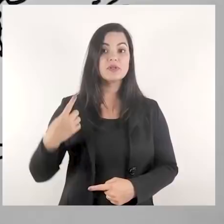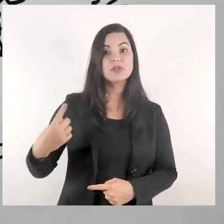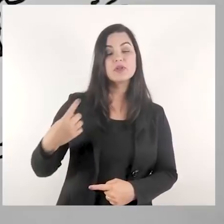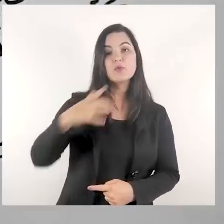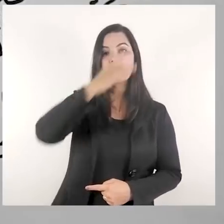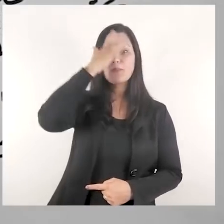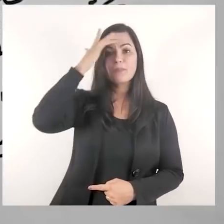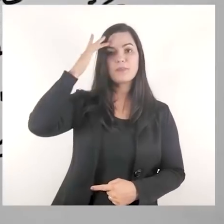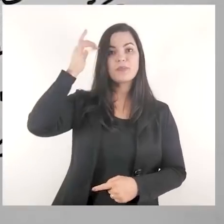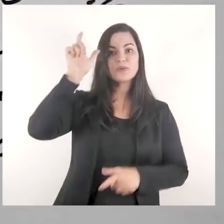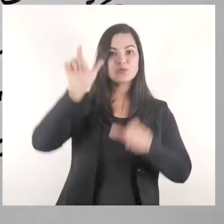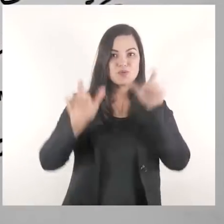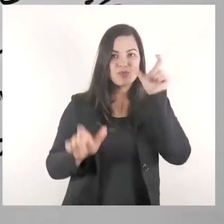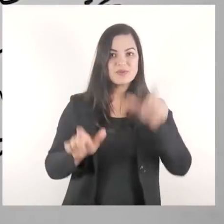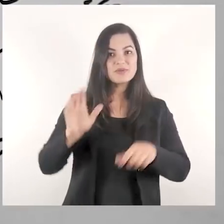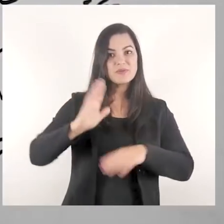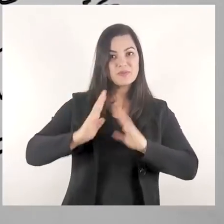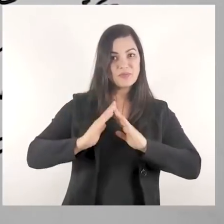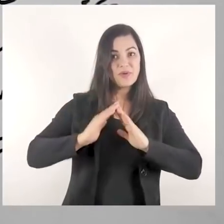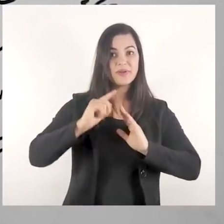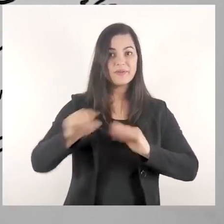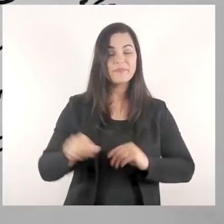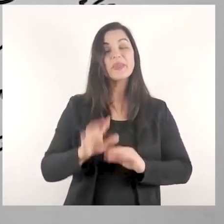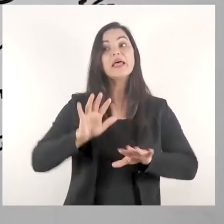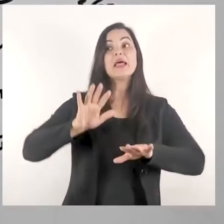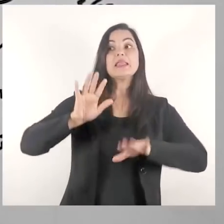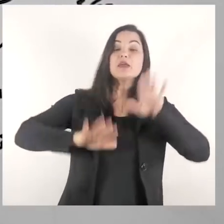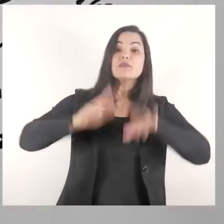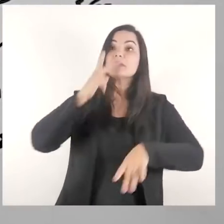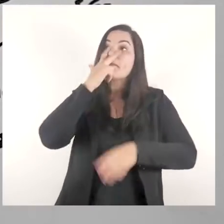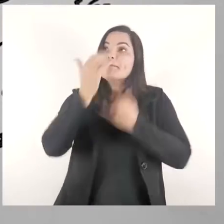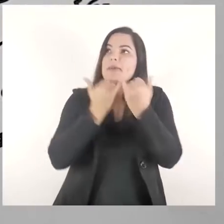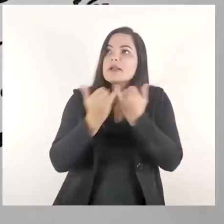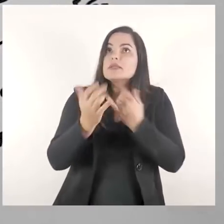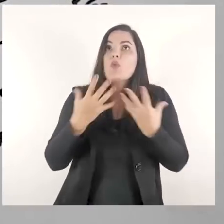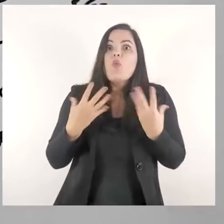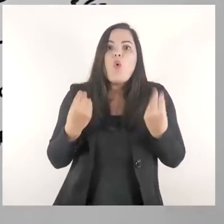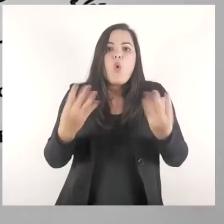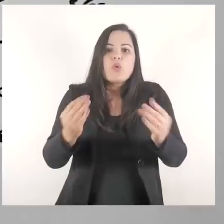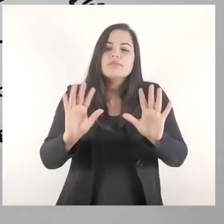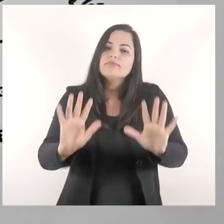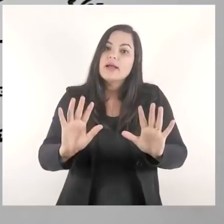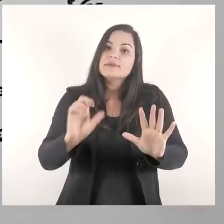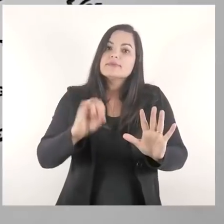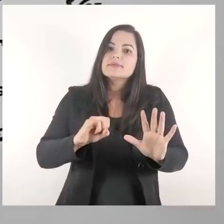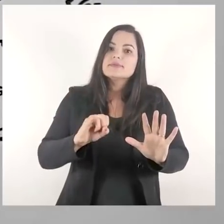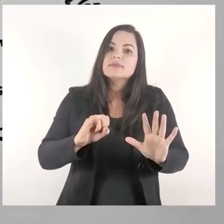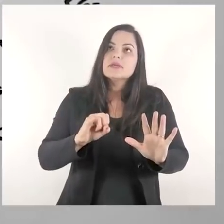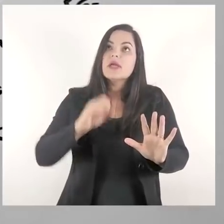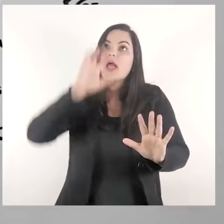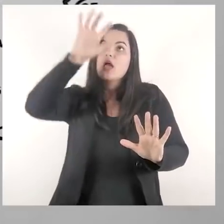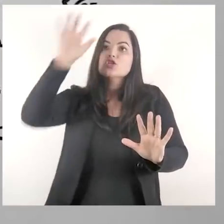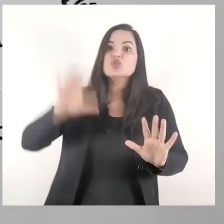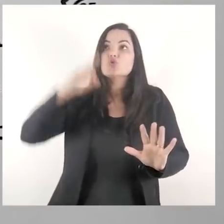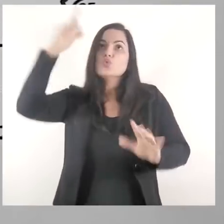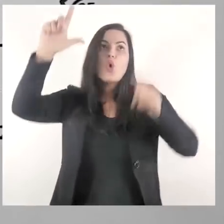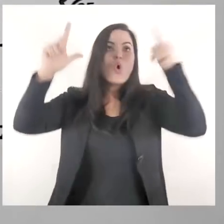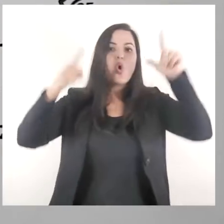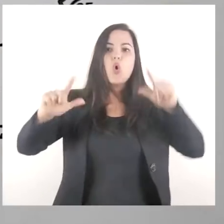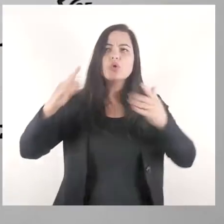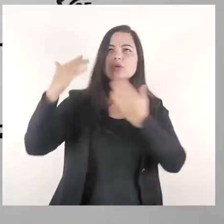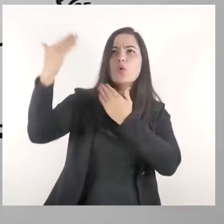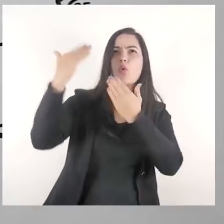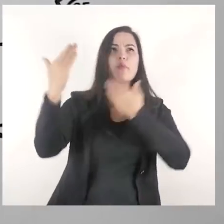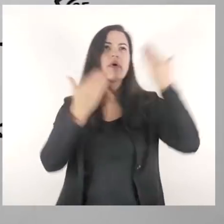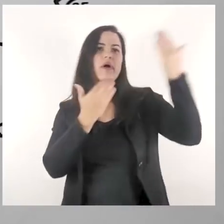12.770.141 habitantes. Pode parecer muito, mas se compararmos com outras regiões que nós temos no